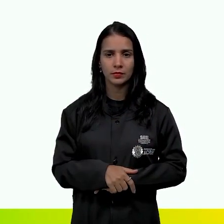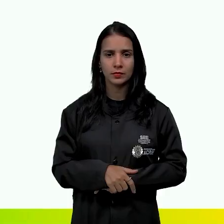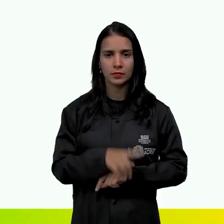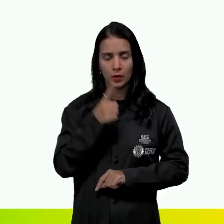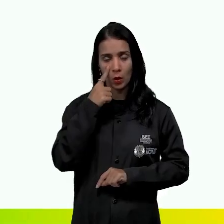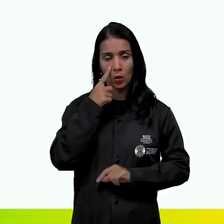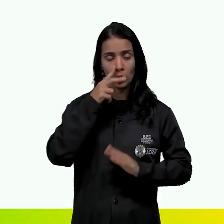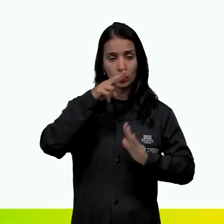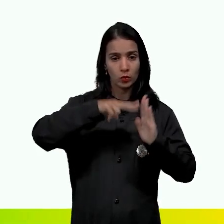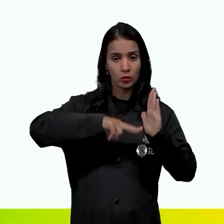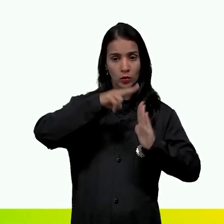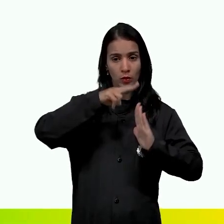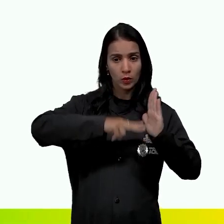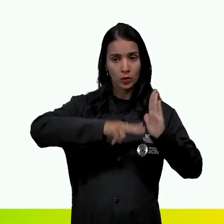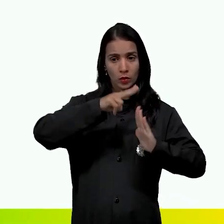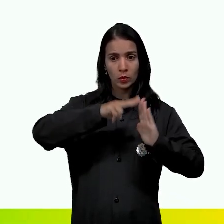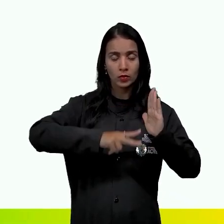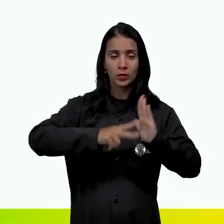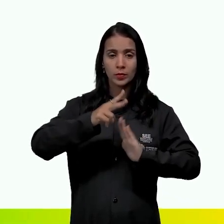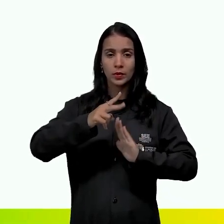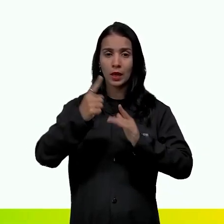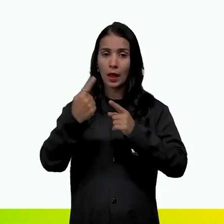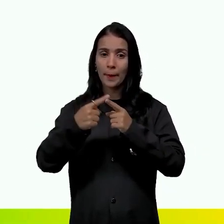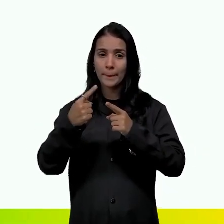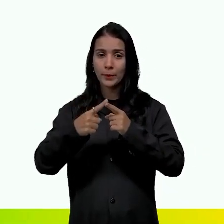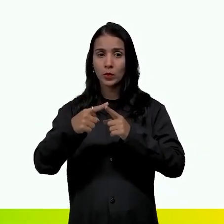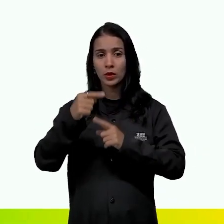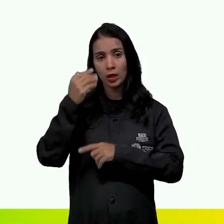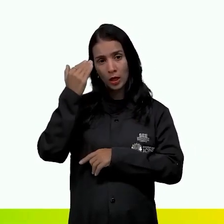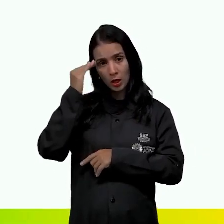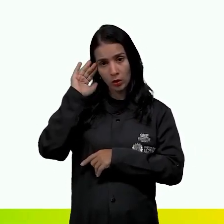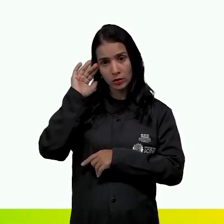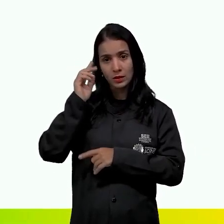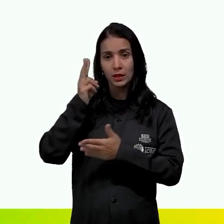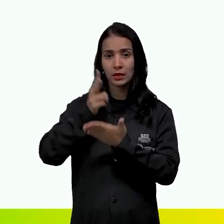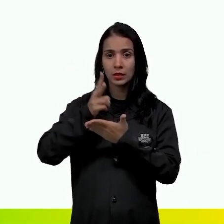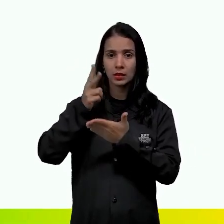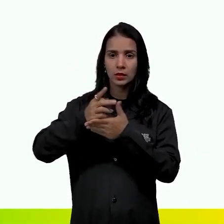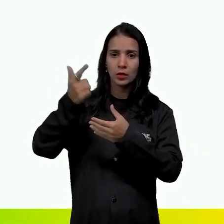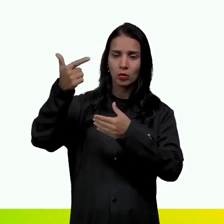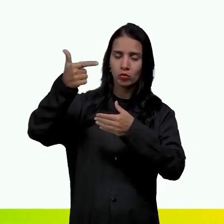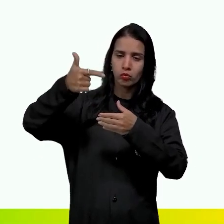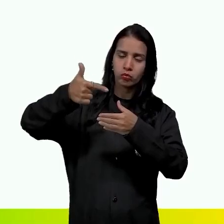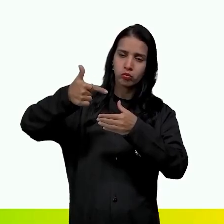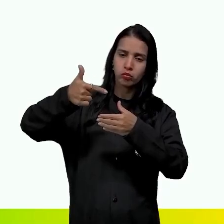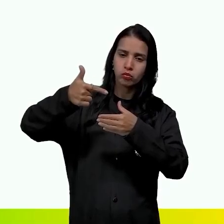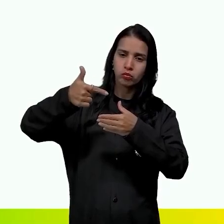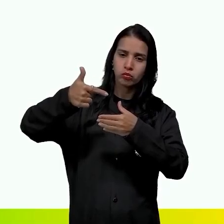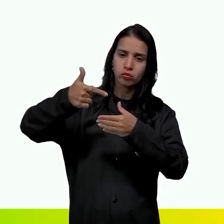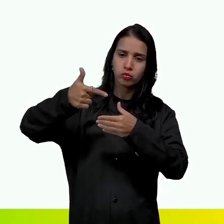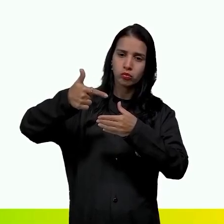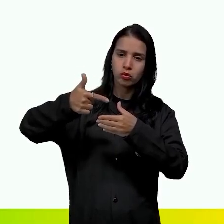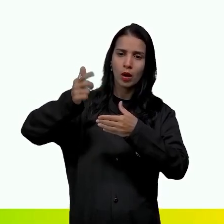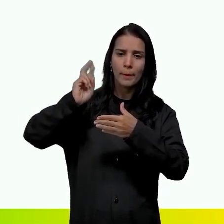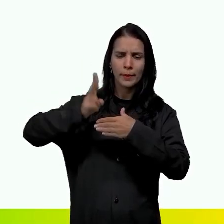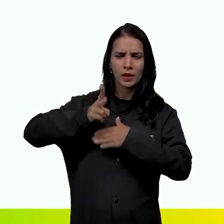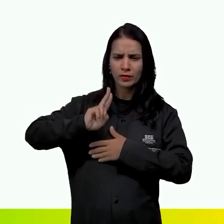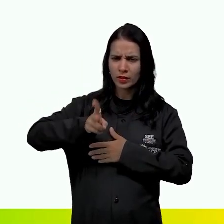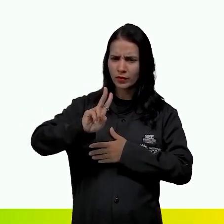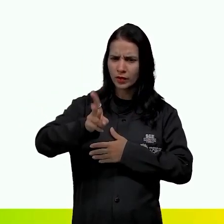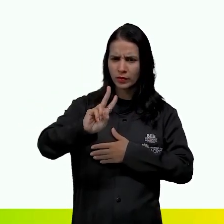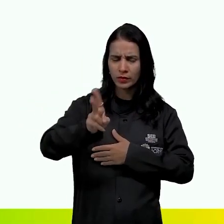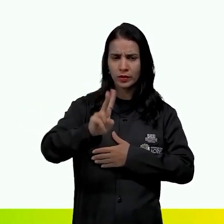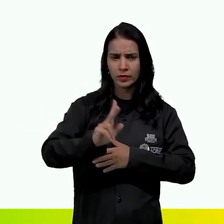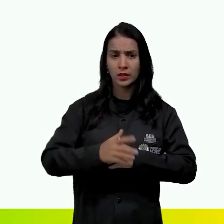expressão. Nós sabemos que está entrando líquido segundo essa razão aqui, a cada segundo. Então, eu